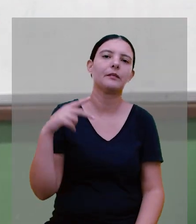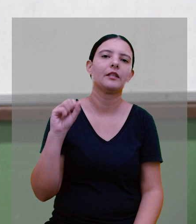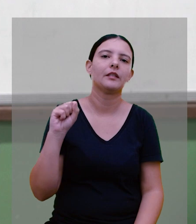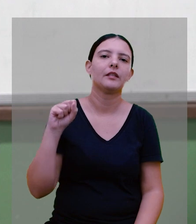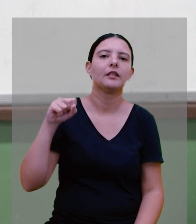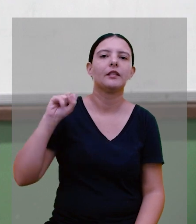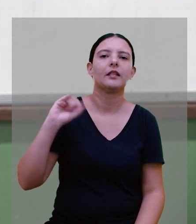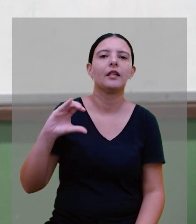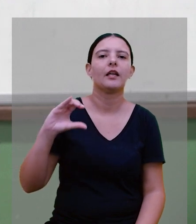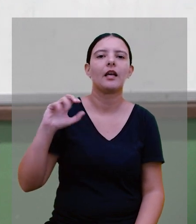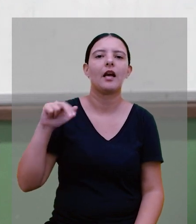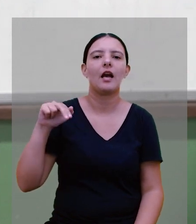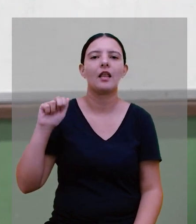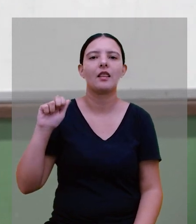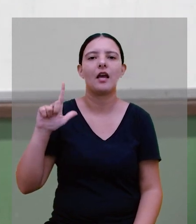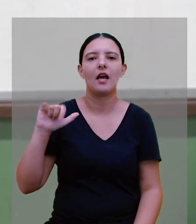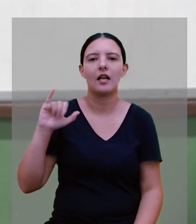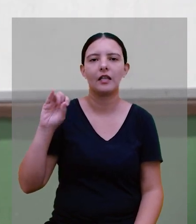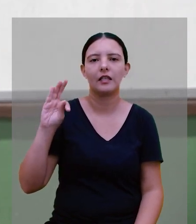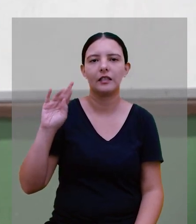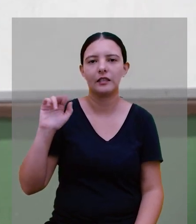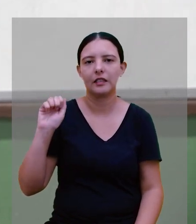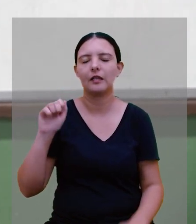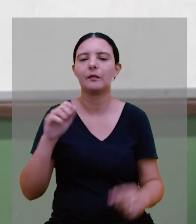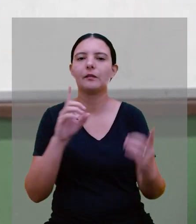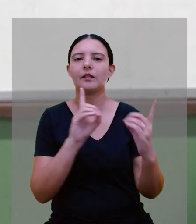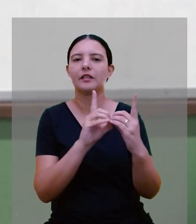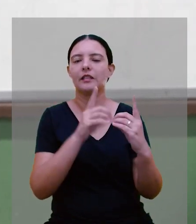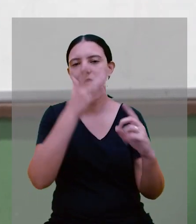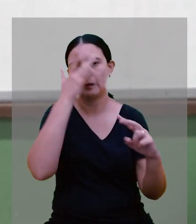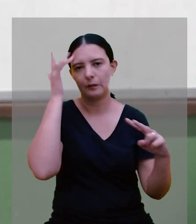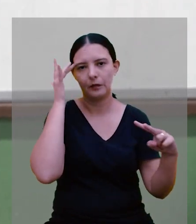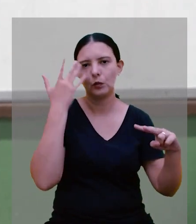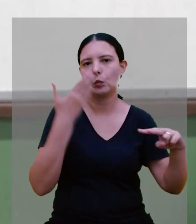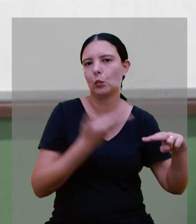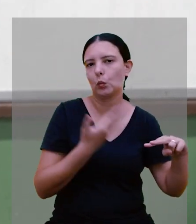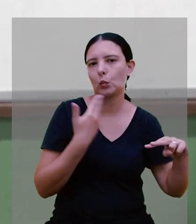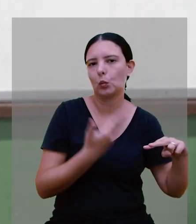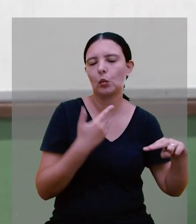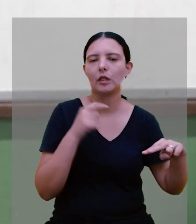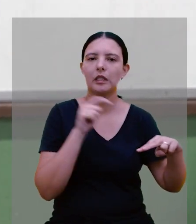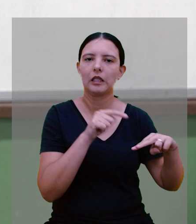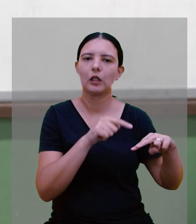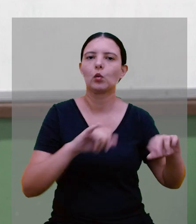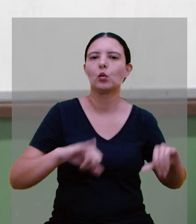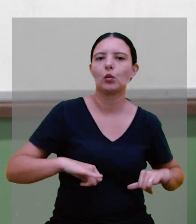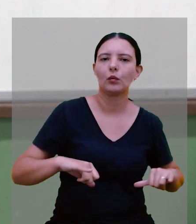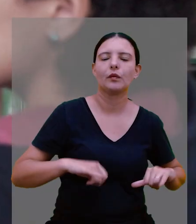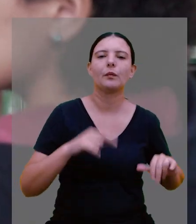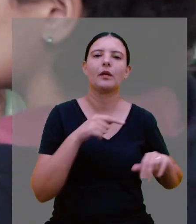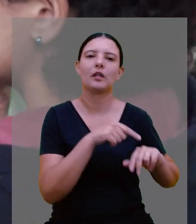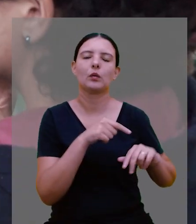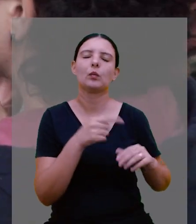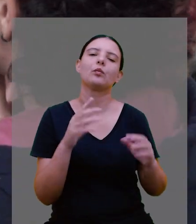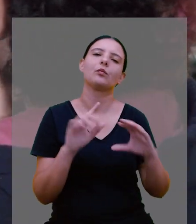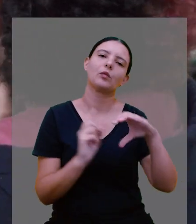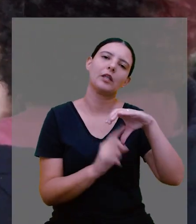hoje, que é atender as pessoas, né, nos sentimentos, nos sofrimentos, nas relações delas no